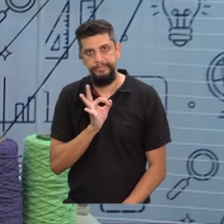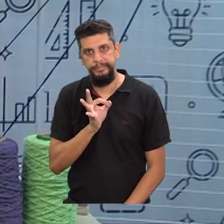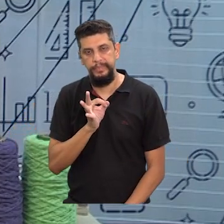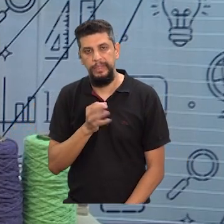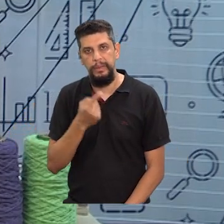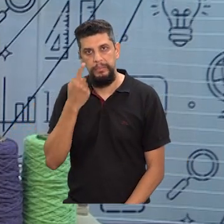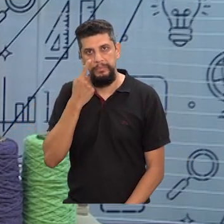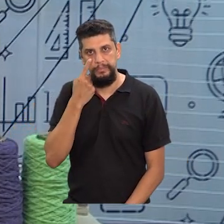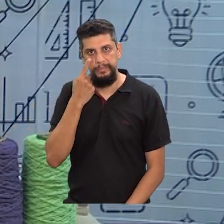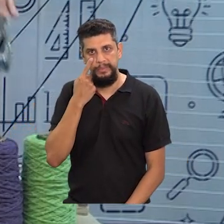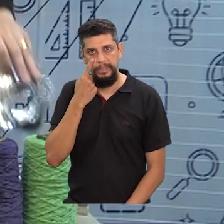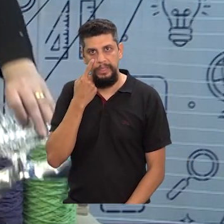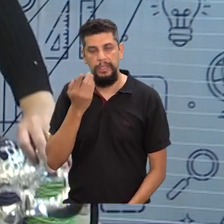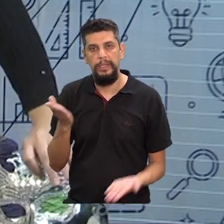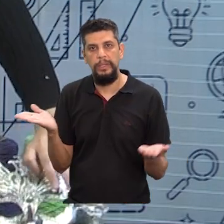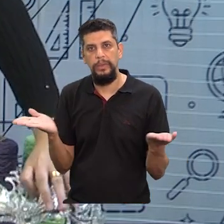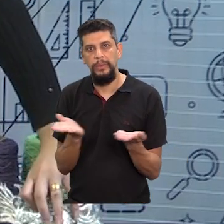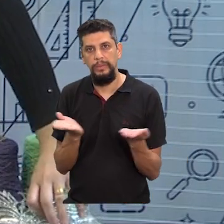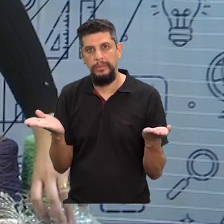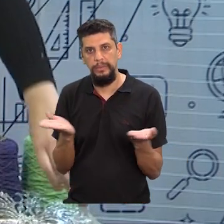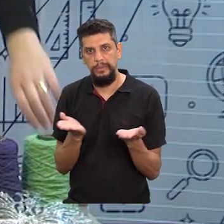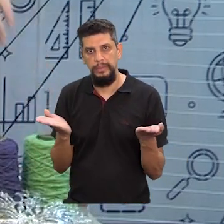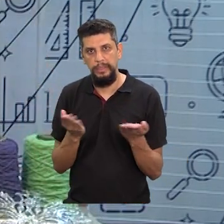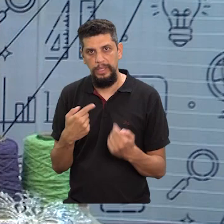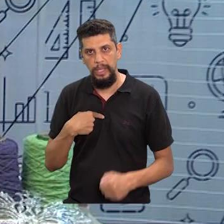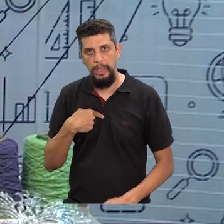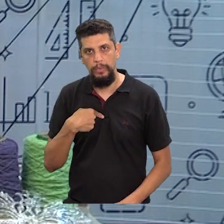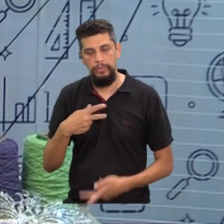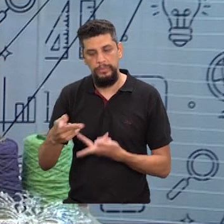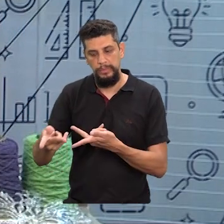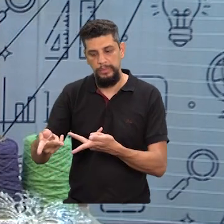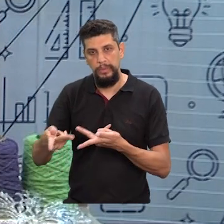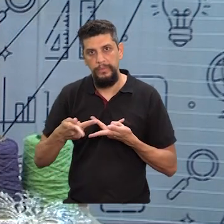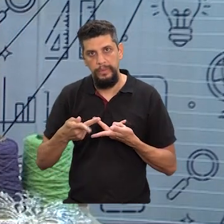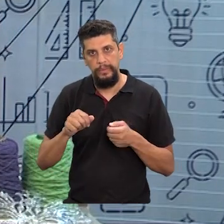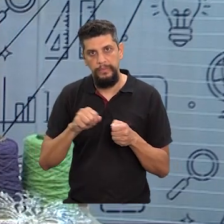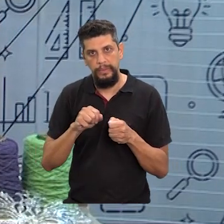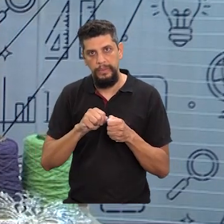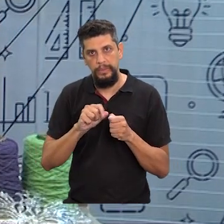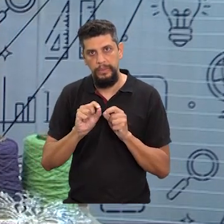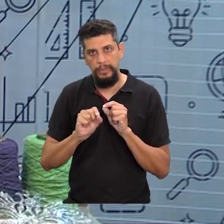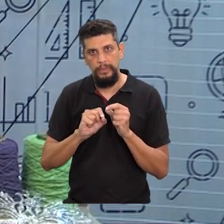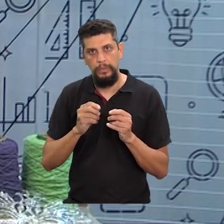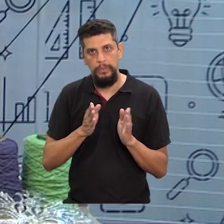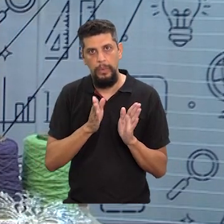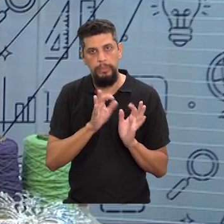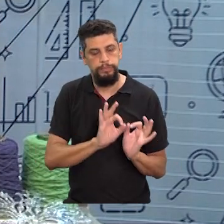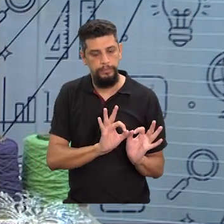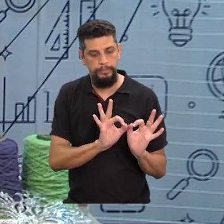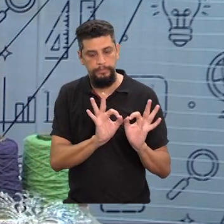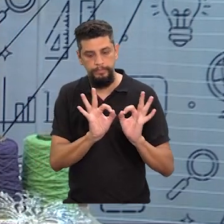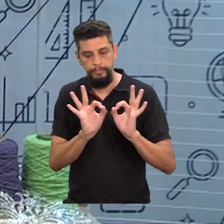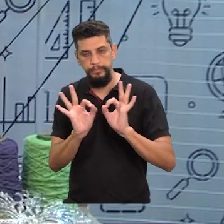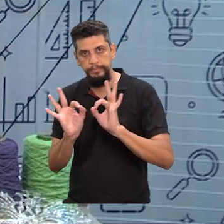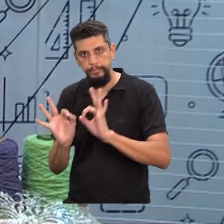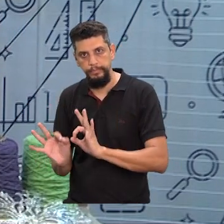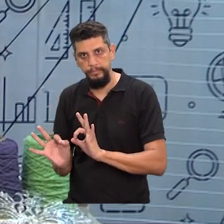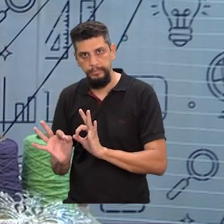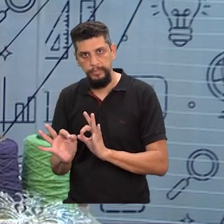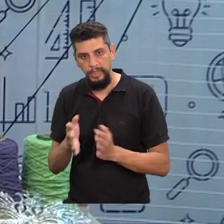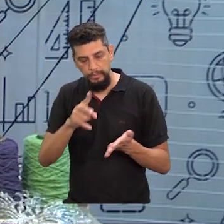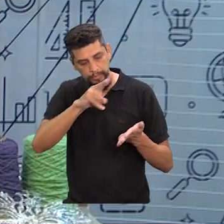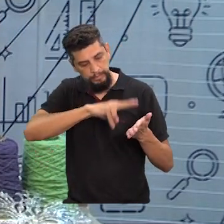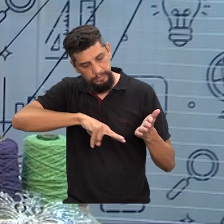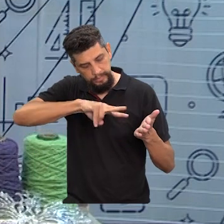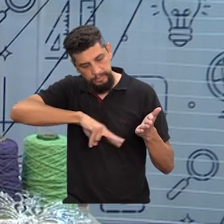fiar, né? Olha só. Agora, então, gente, eu vou convidar vocês para a gente fazer o passaporte do leitor.